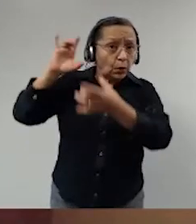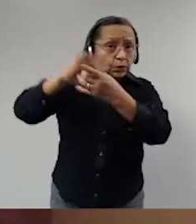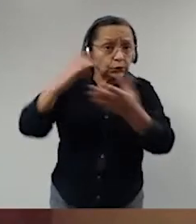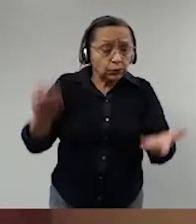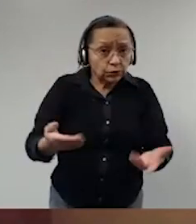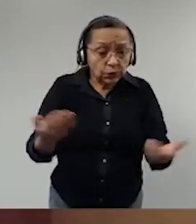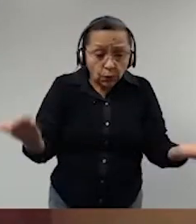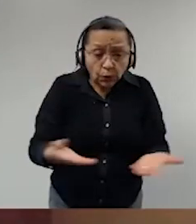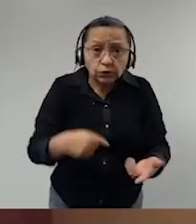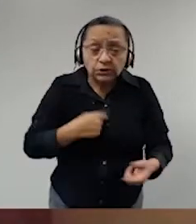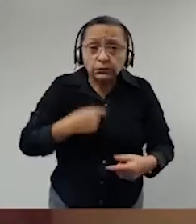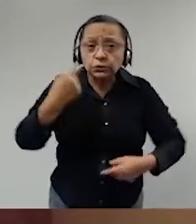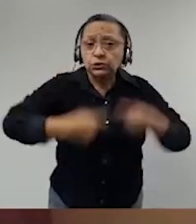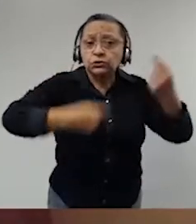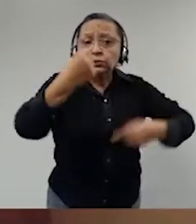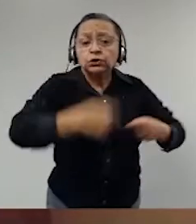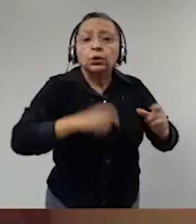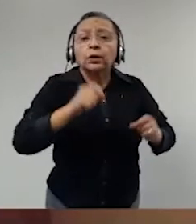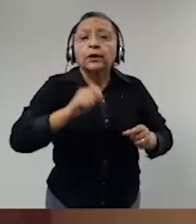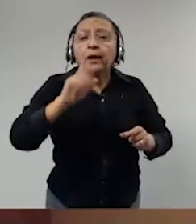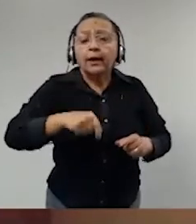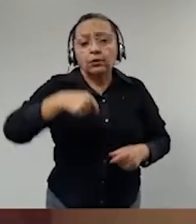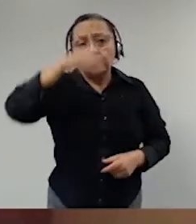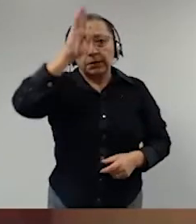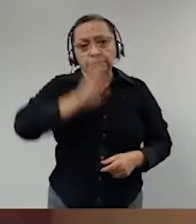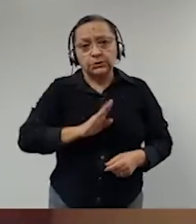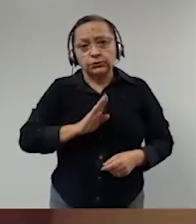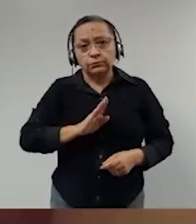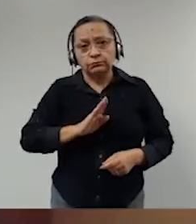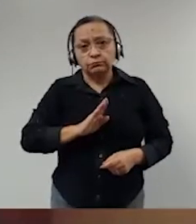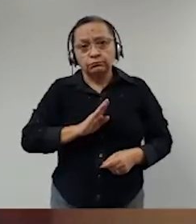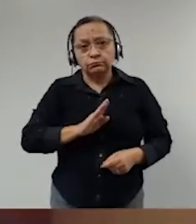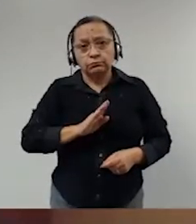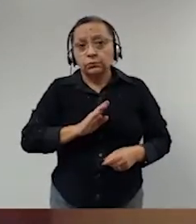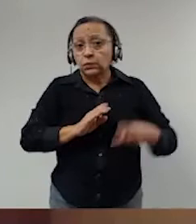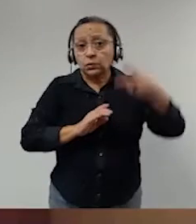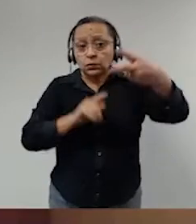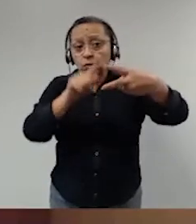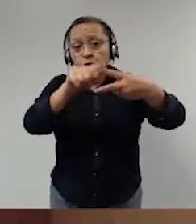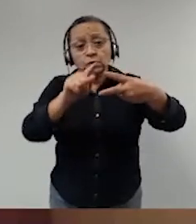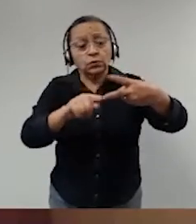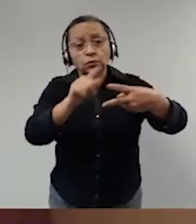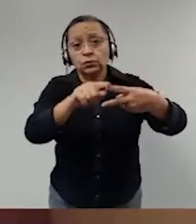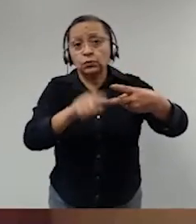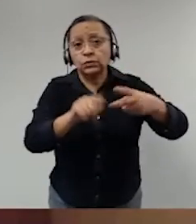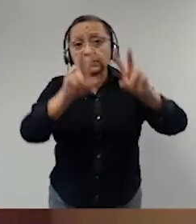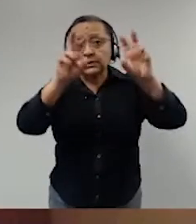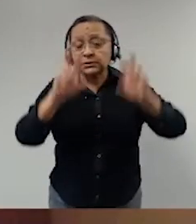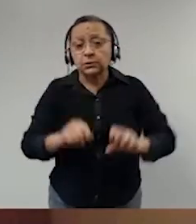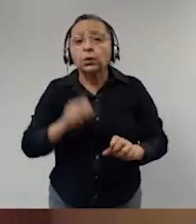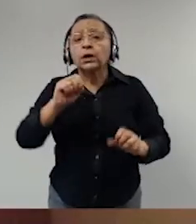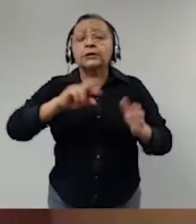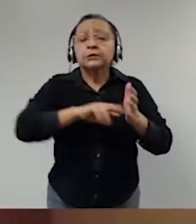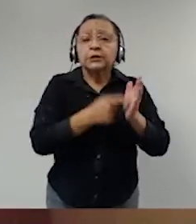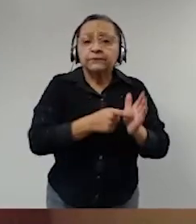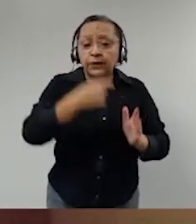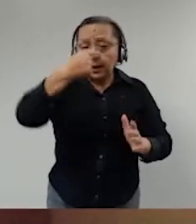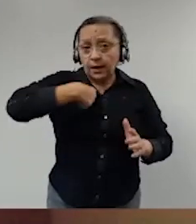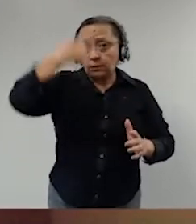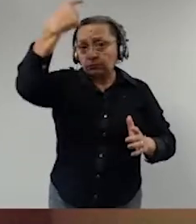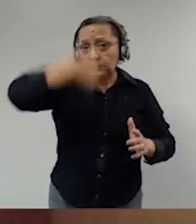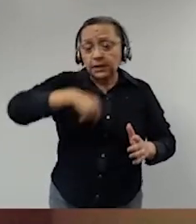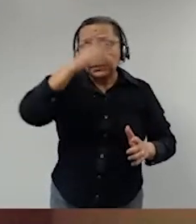sobre o que é o Brasil, em torno de duas grandes questões, ou seja, o que significa ser brasileiro, o que significa pensar